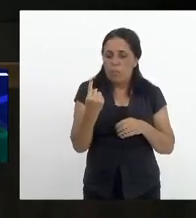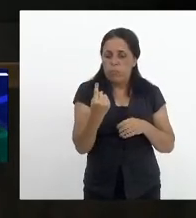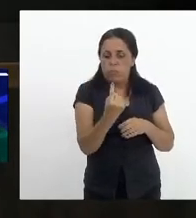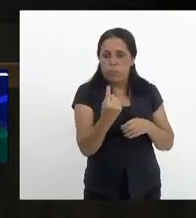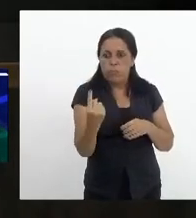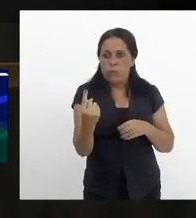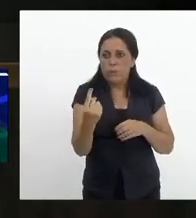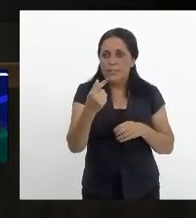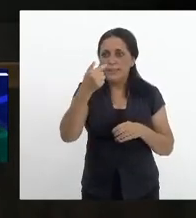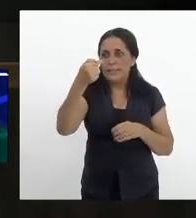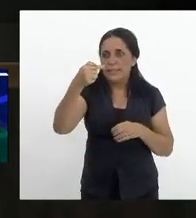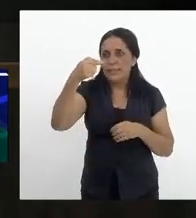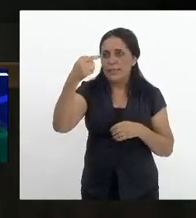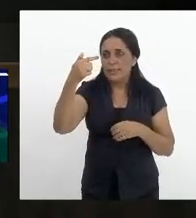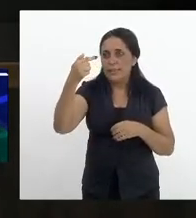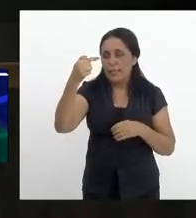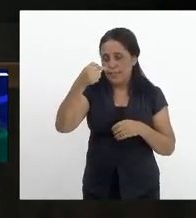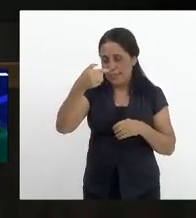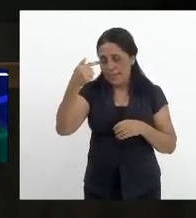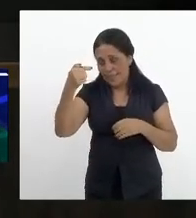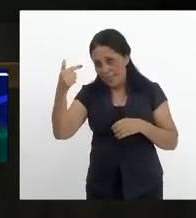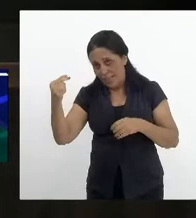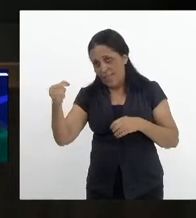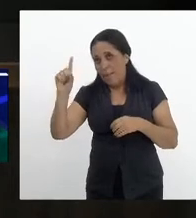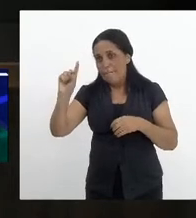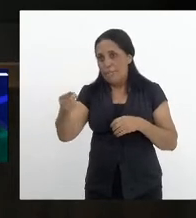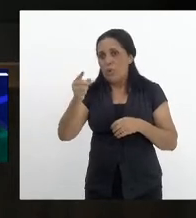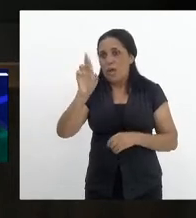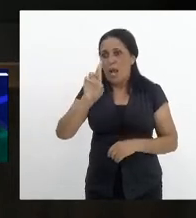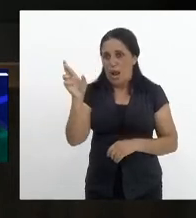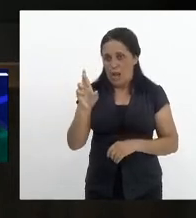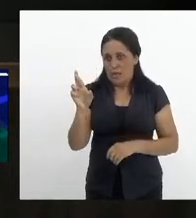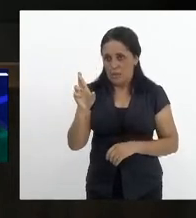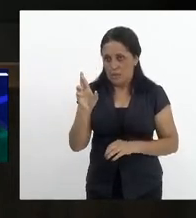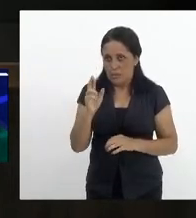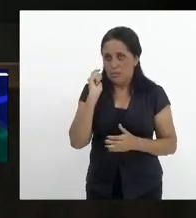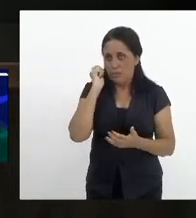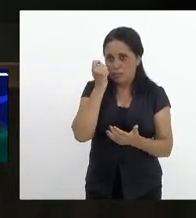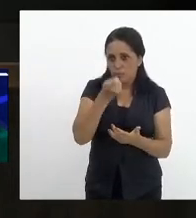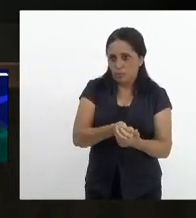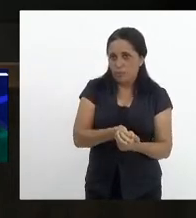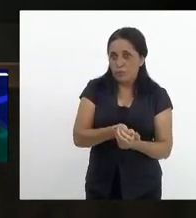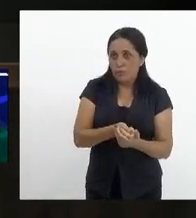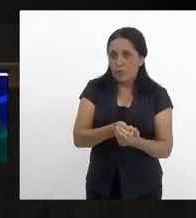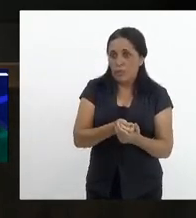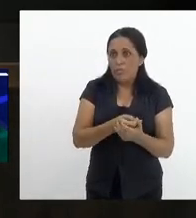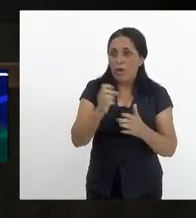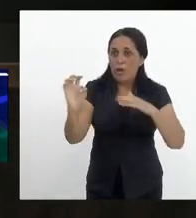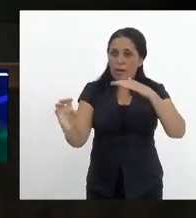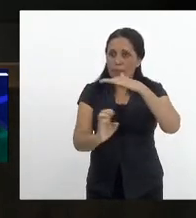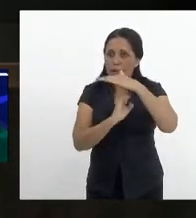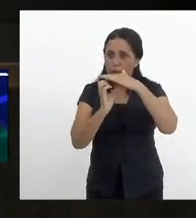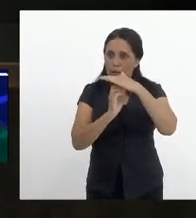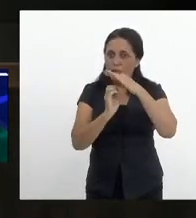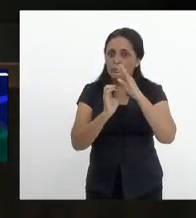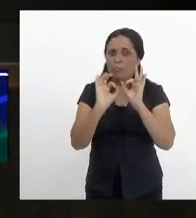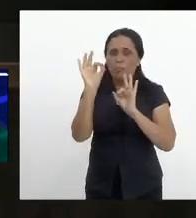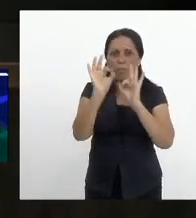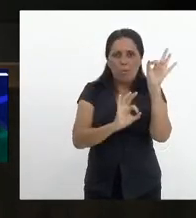Saiu por R$ 770 mil a licitação. Bem, Vem a empresa, instala os